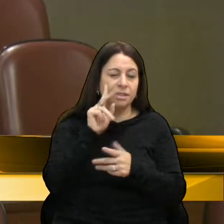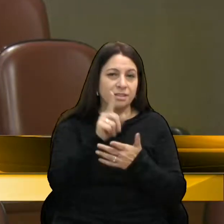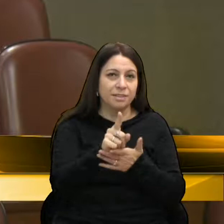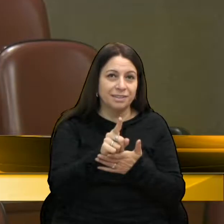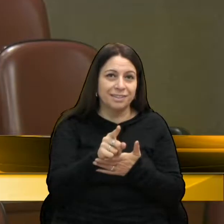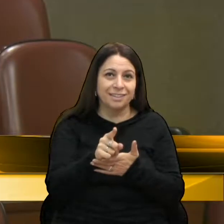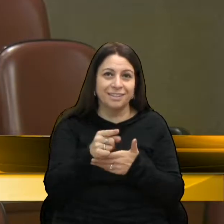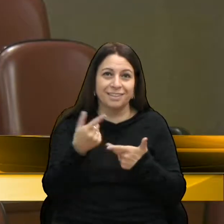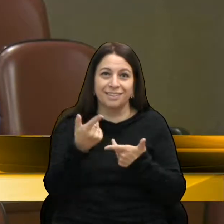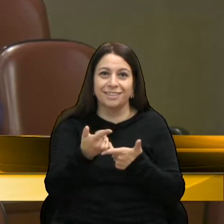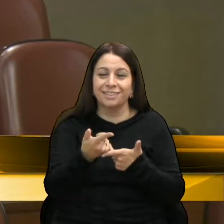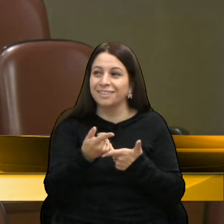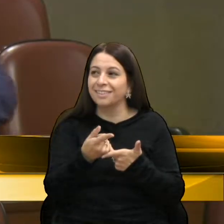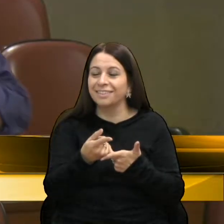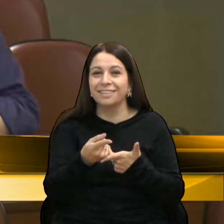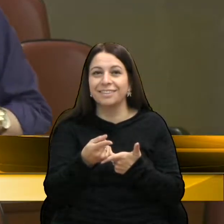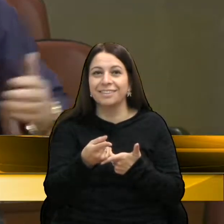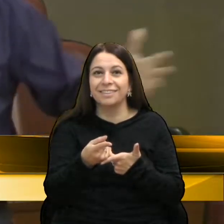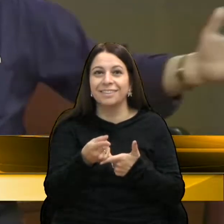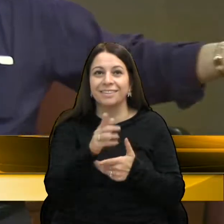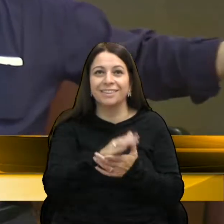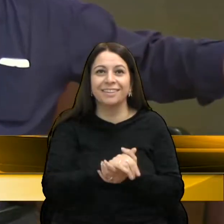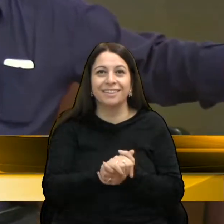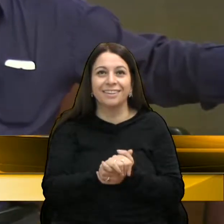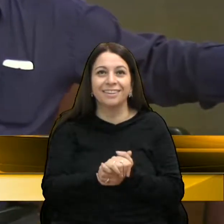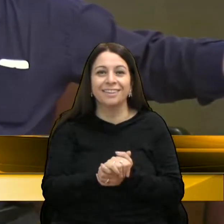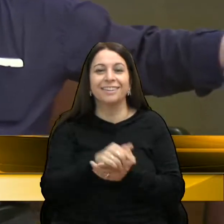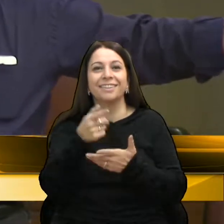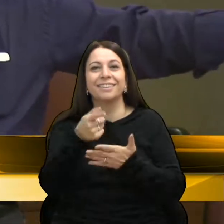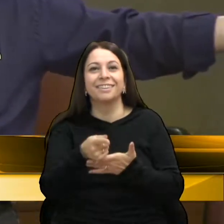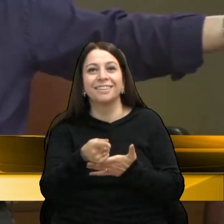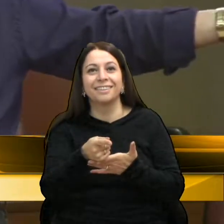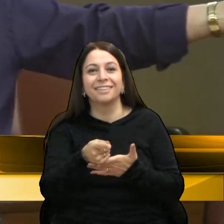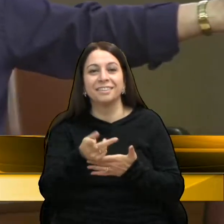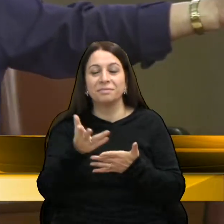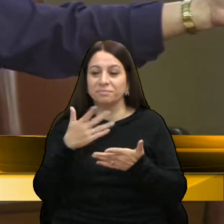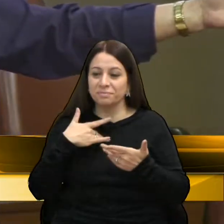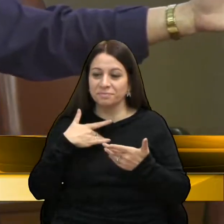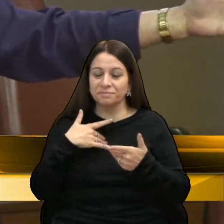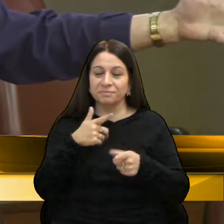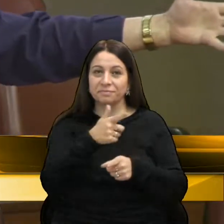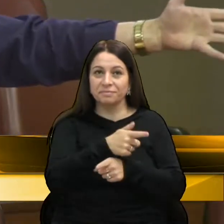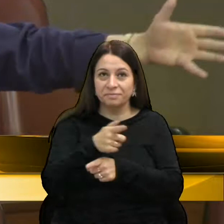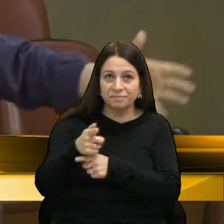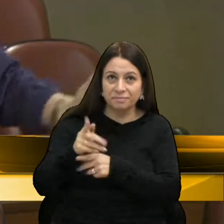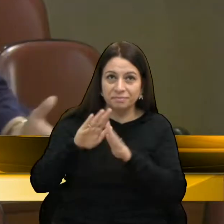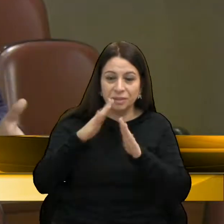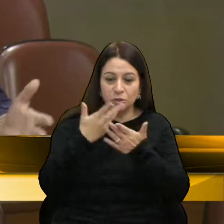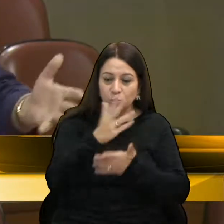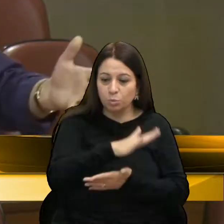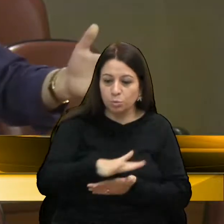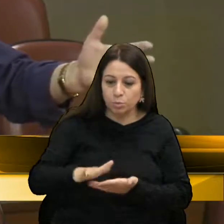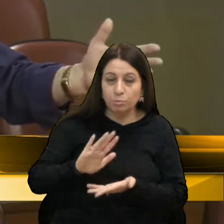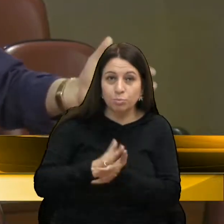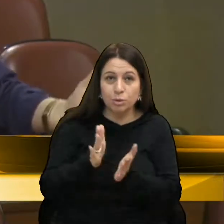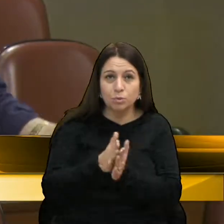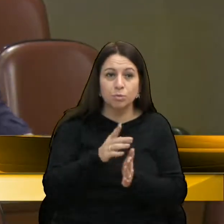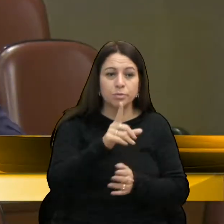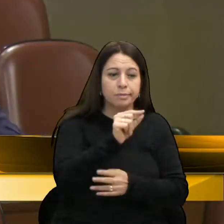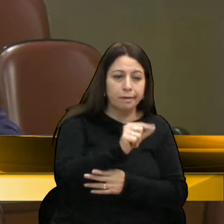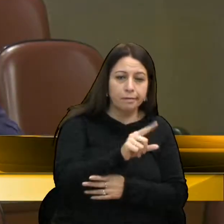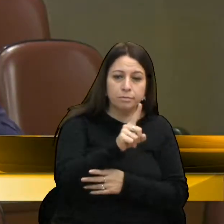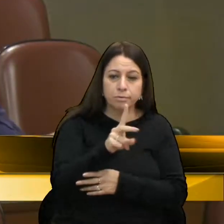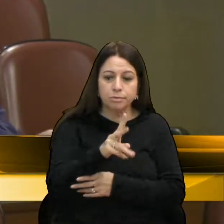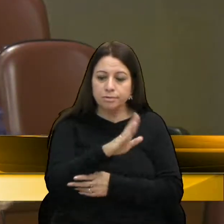caminhão. Lá na Jarnaúba, agora um infeliz deu fogo numa escolinha lá, matou quanto? 10, 12